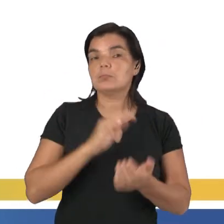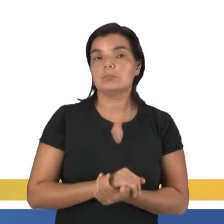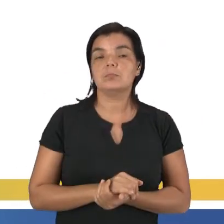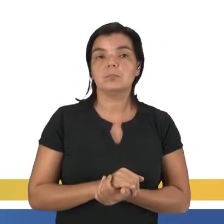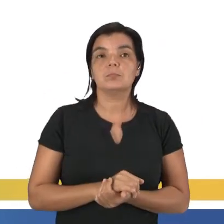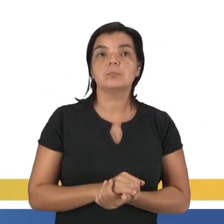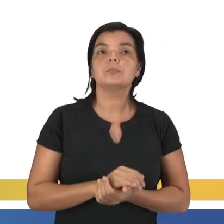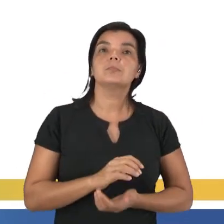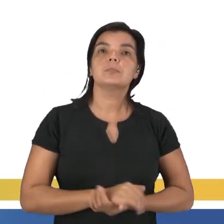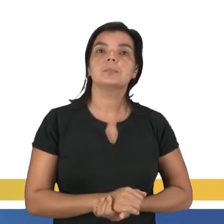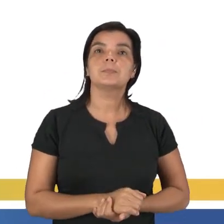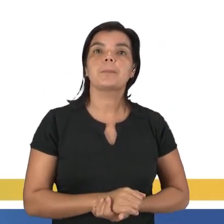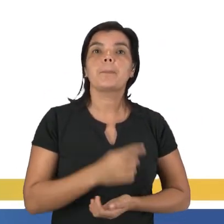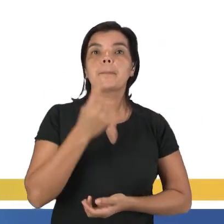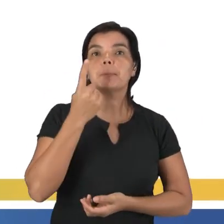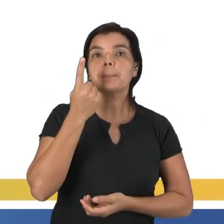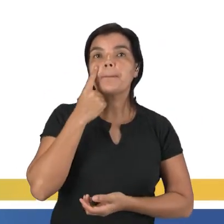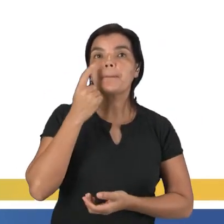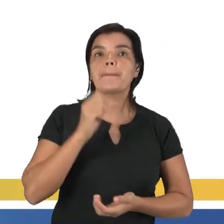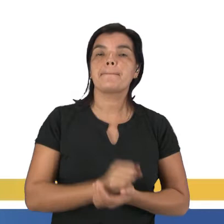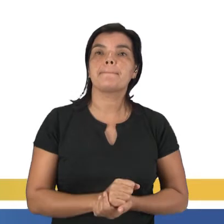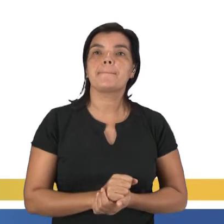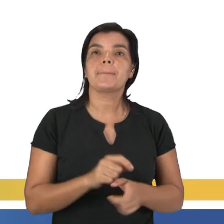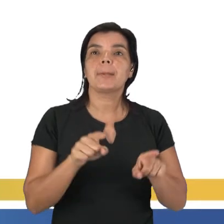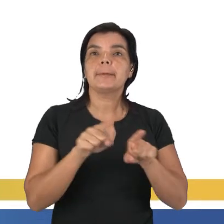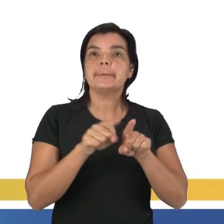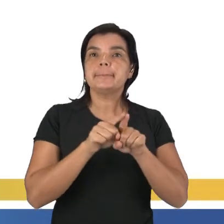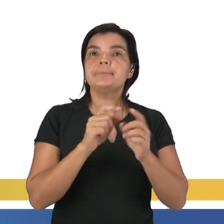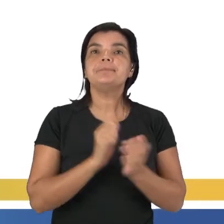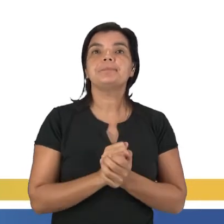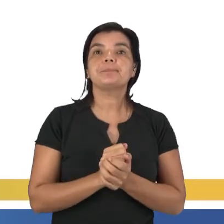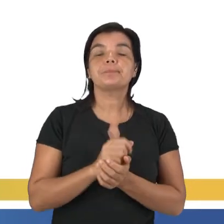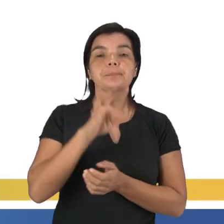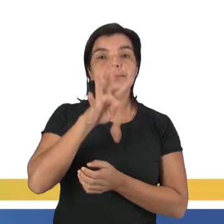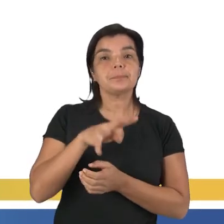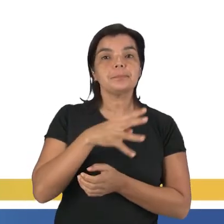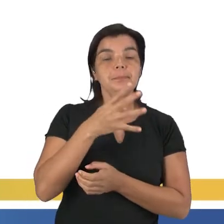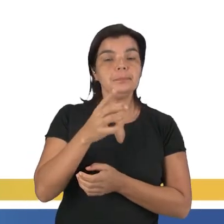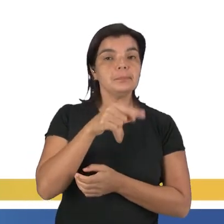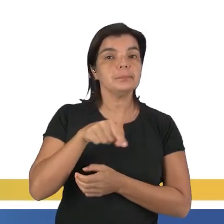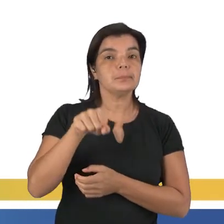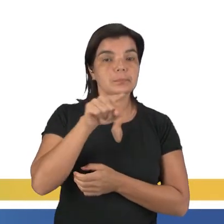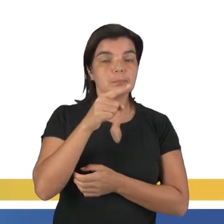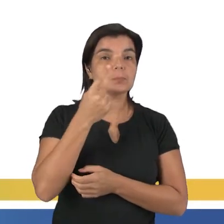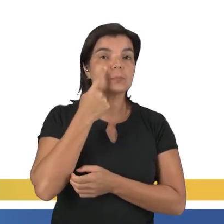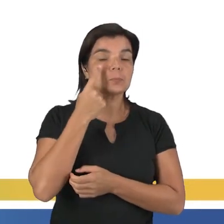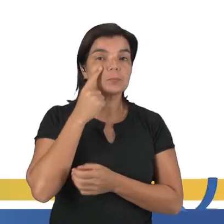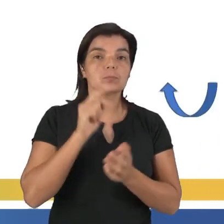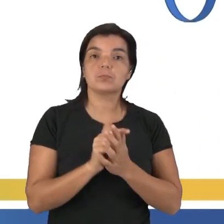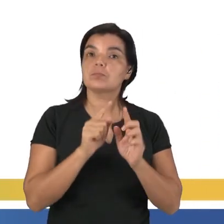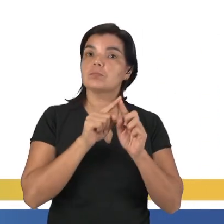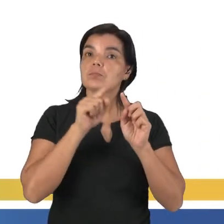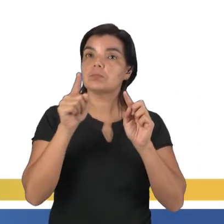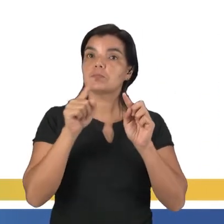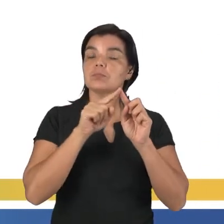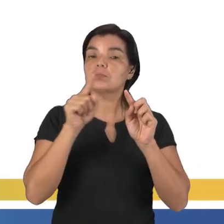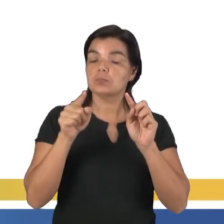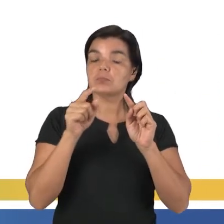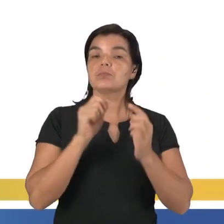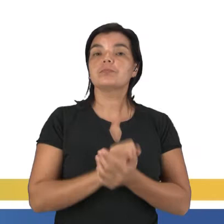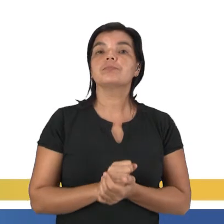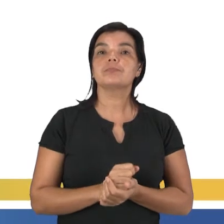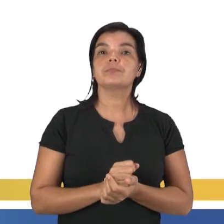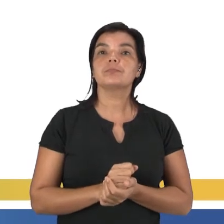de mililitros para hectolitros. Veja aqui a nossa tabelinha, né? Para você pular de uma para outra,